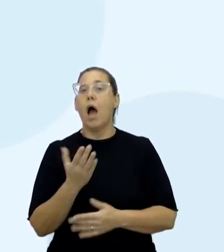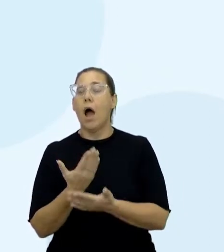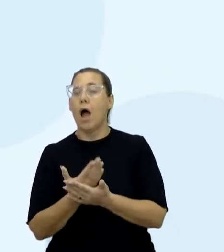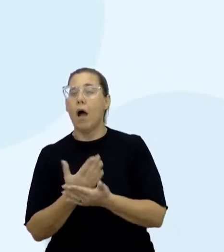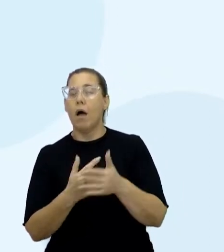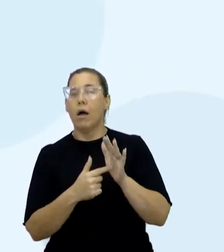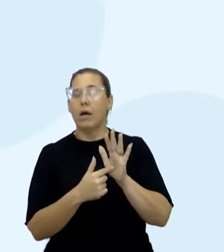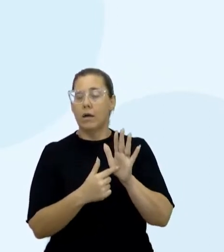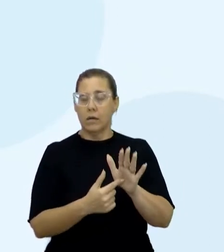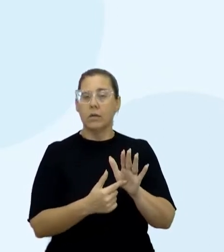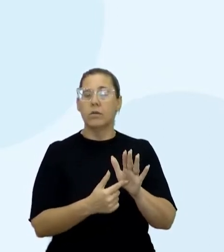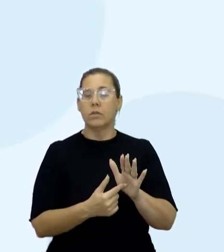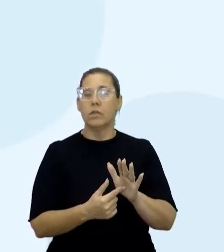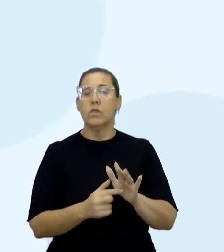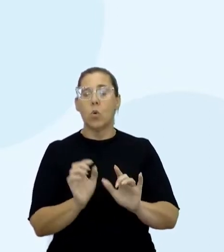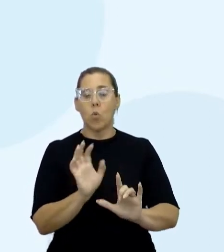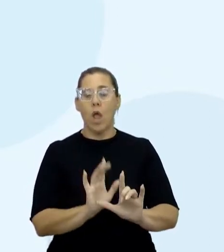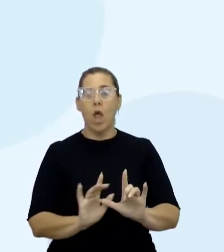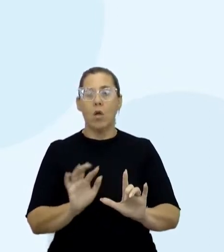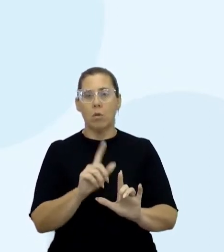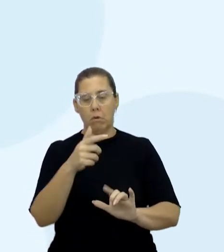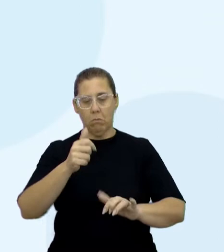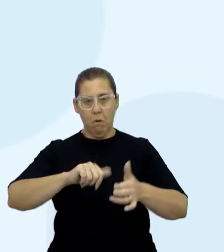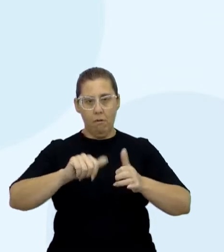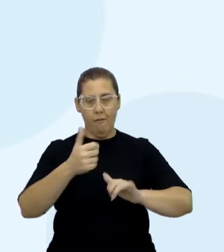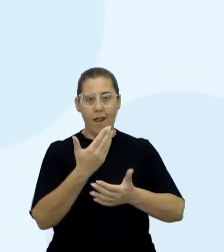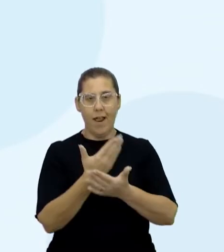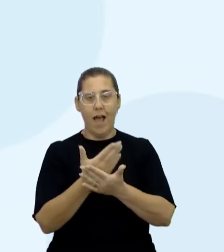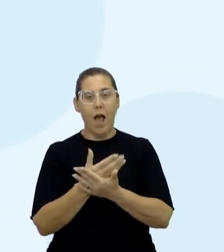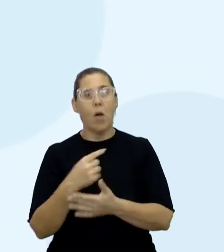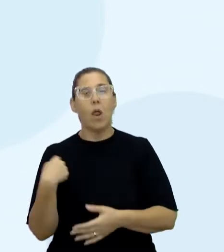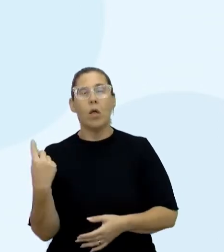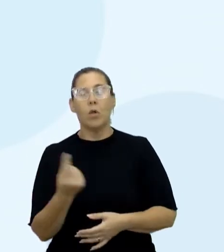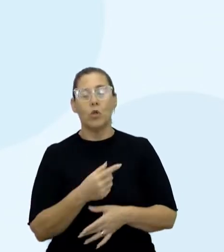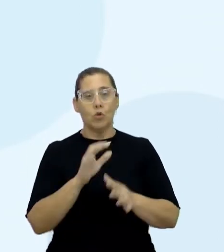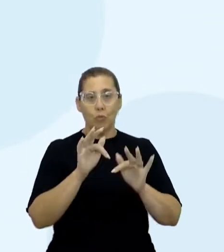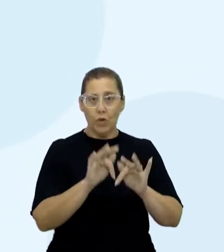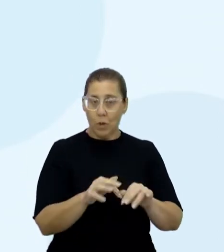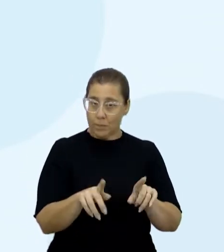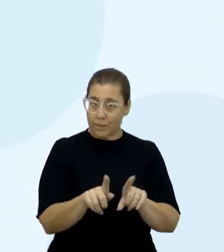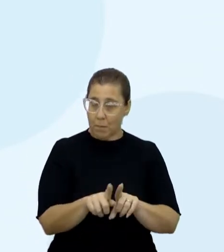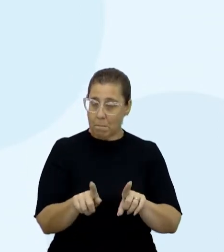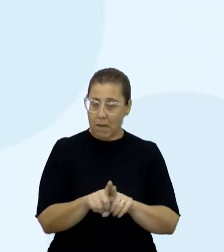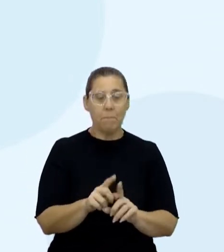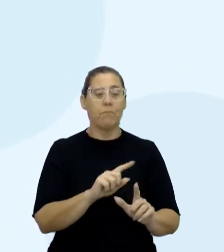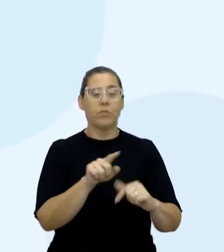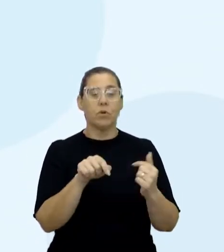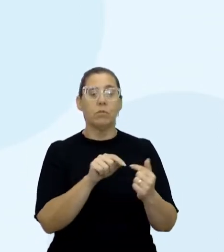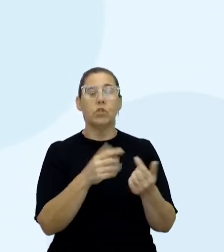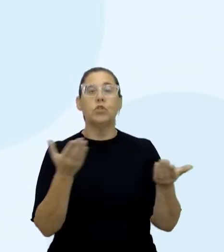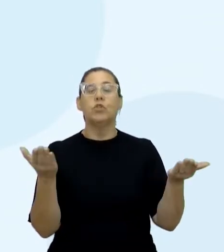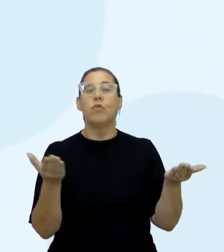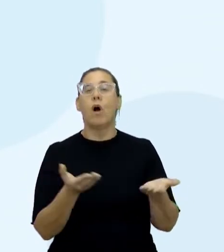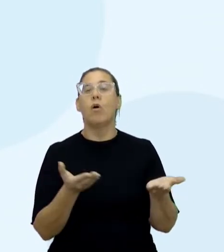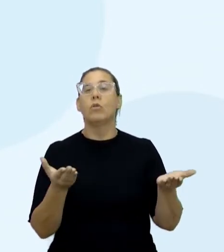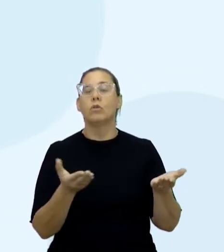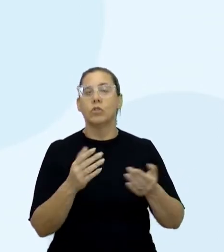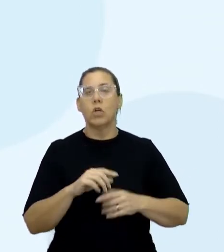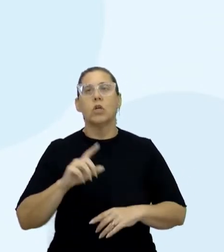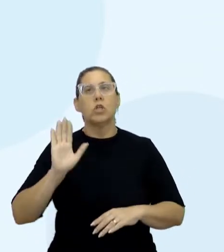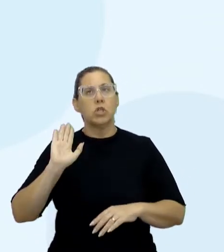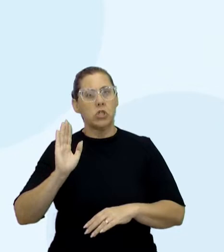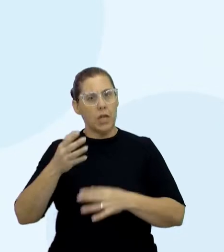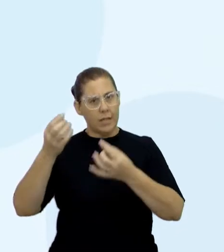para você, um QR Code para você avaliar aí a nossa aula e no finalzinho também. O objetivo da nossa aula, então, hoje, como eu já